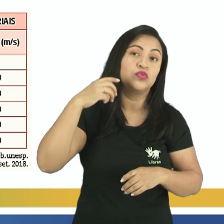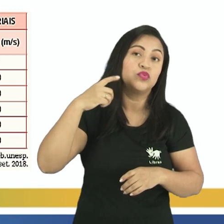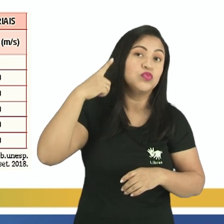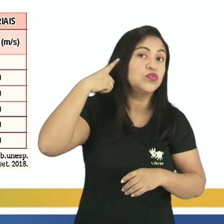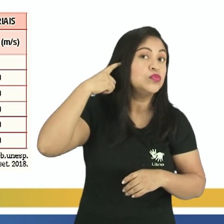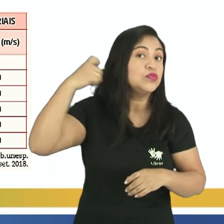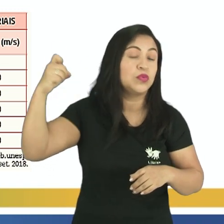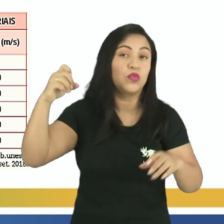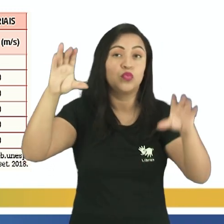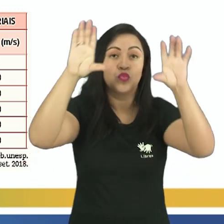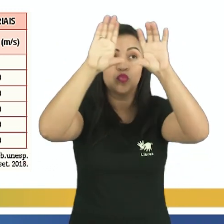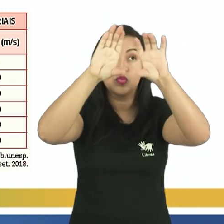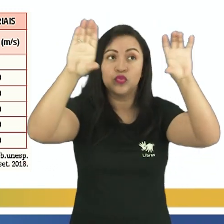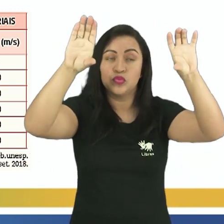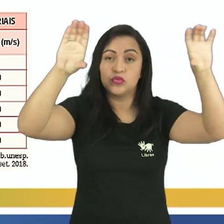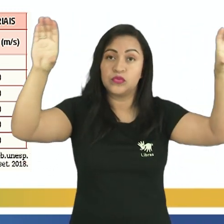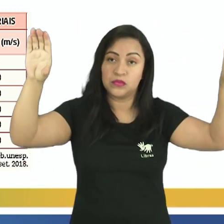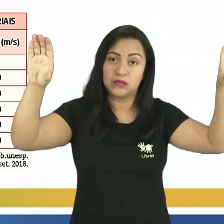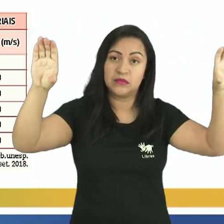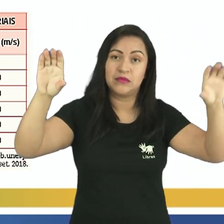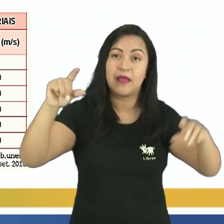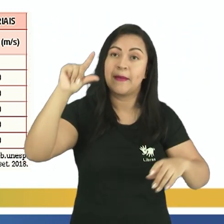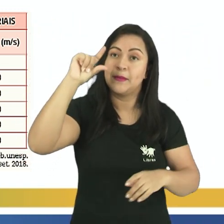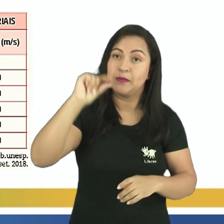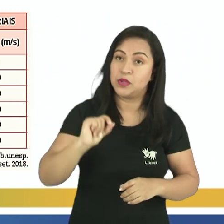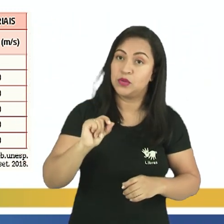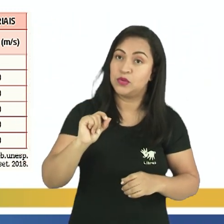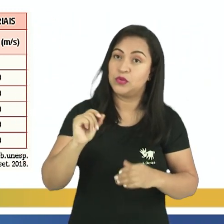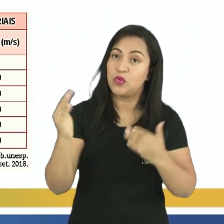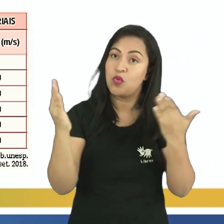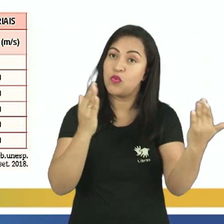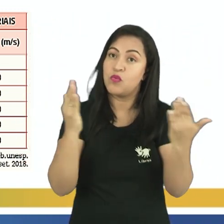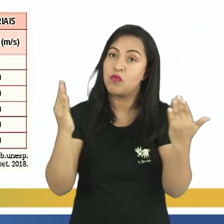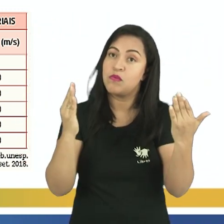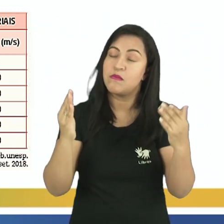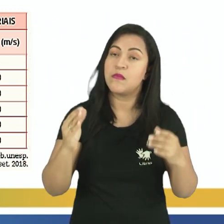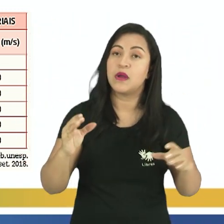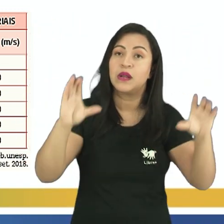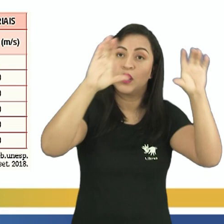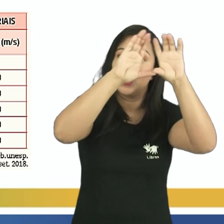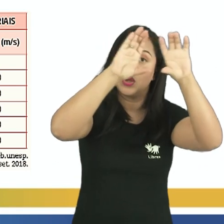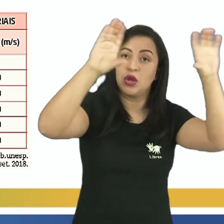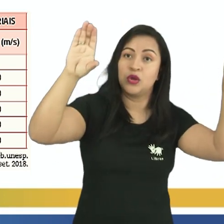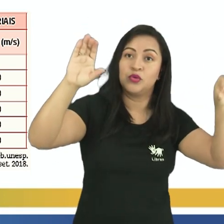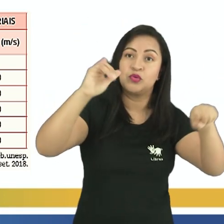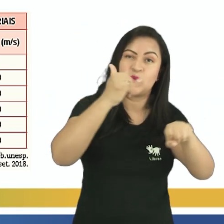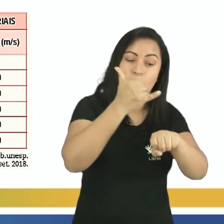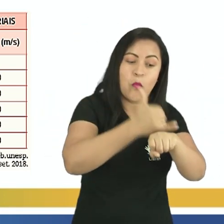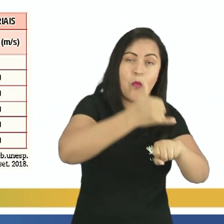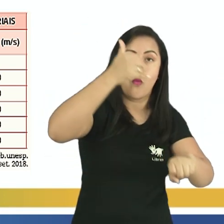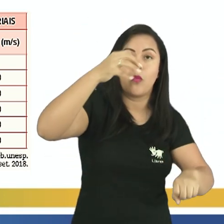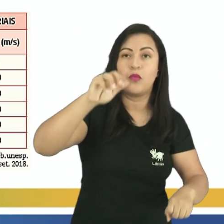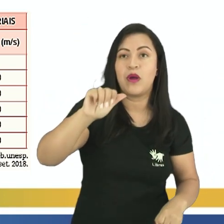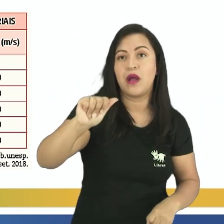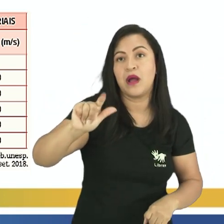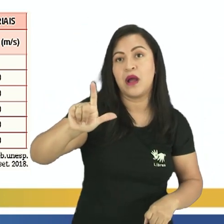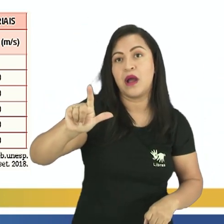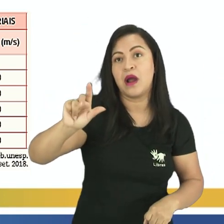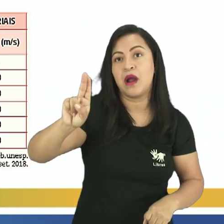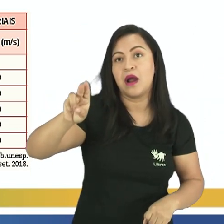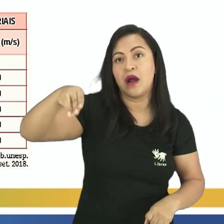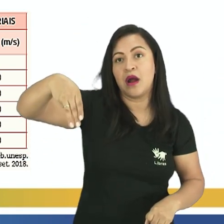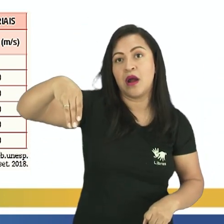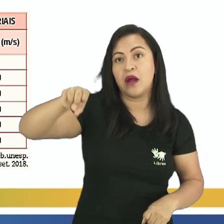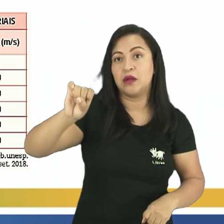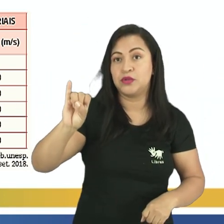gás oxigênio é muito menor quando a gente compara com alumínio. Isso porque meios sólidos conseguem, meios tanto